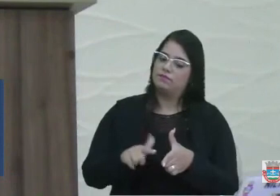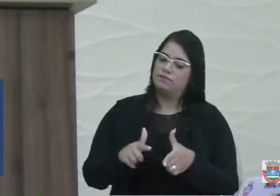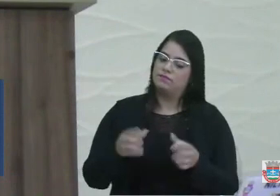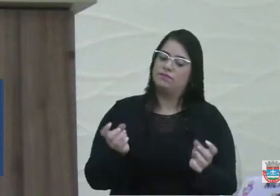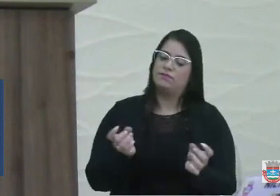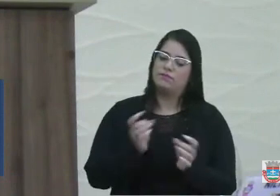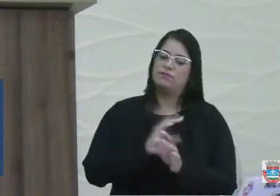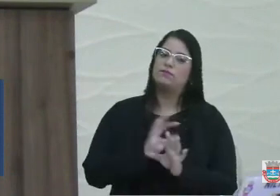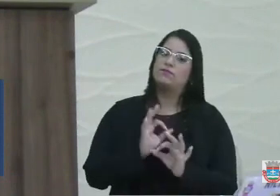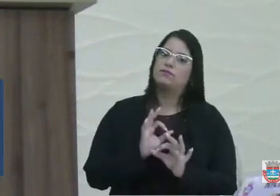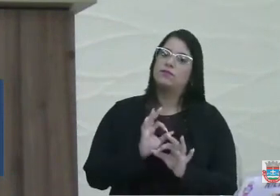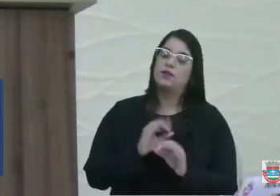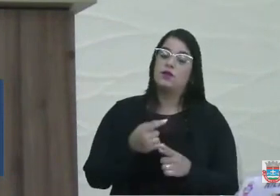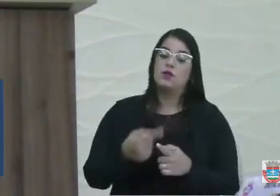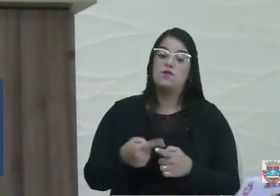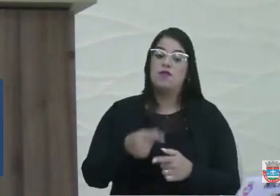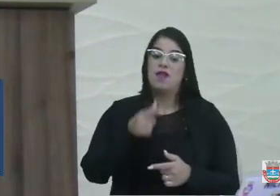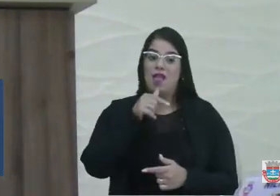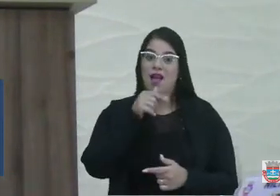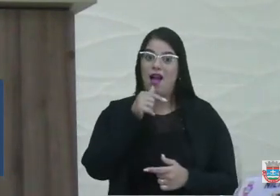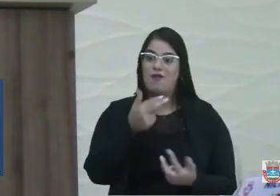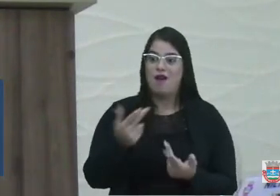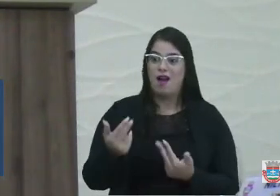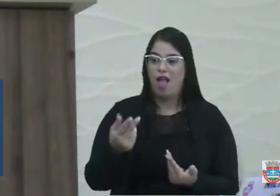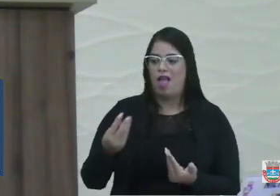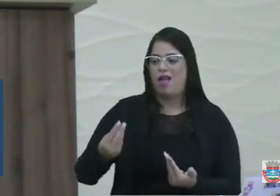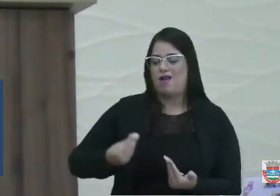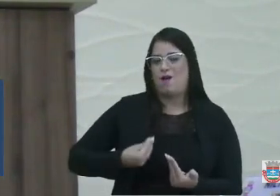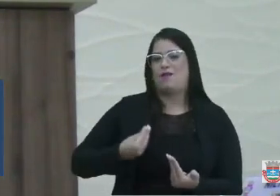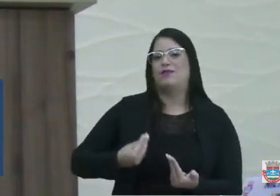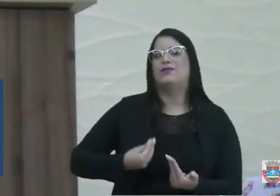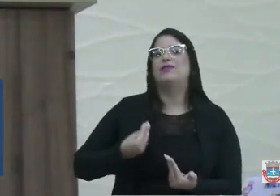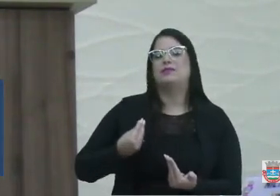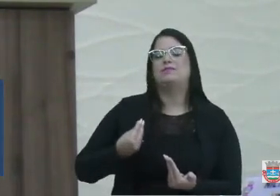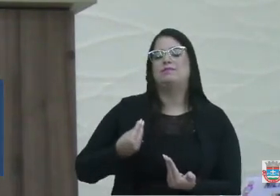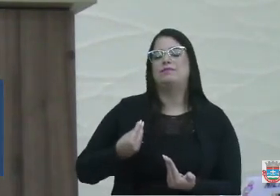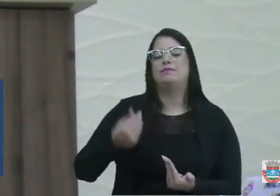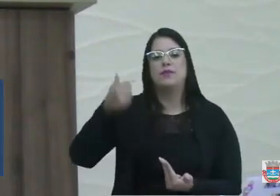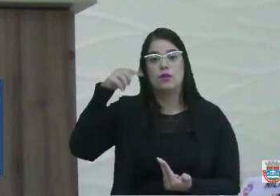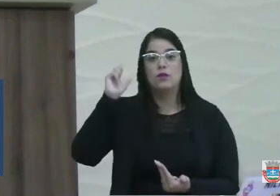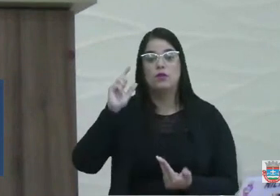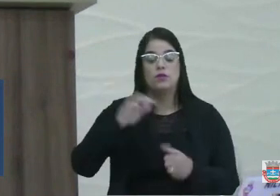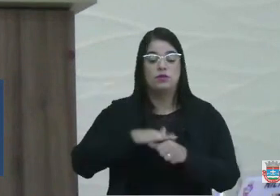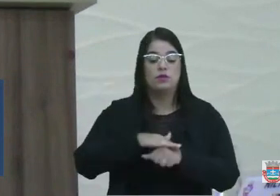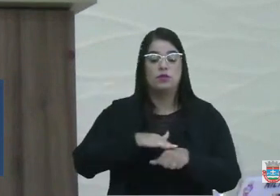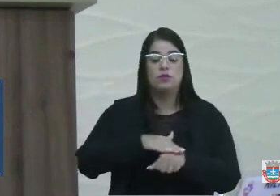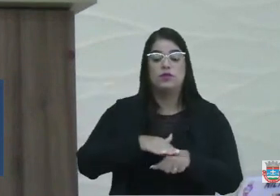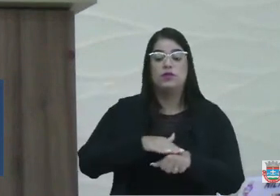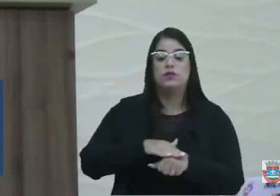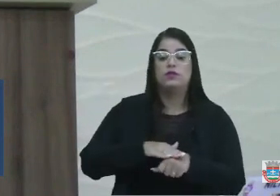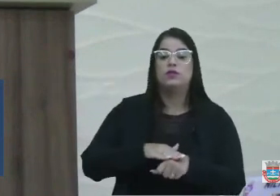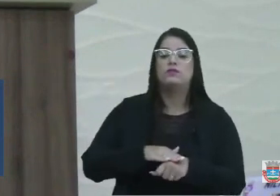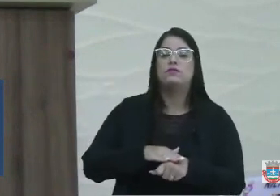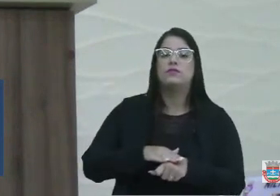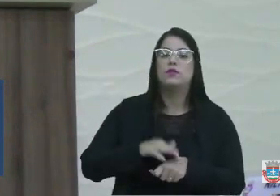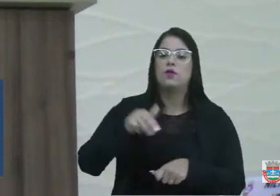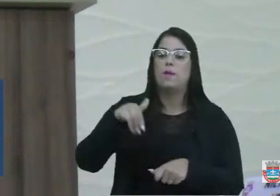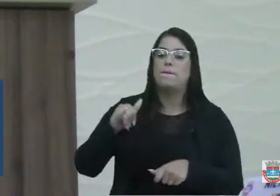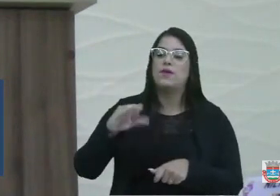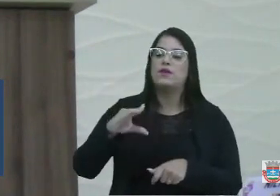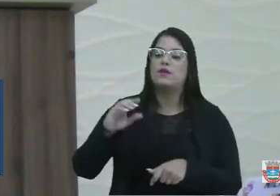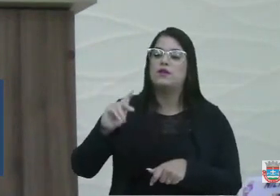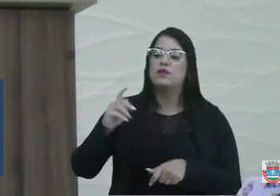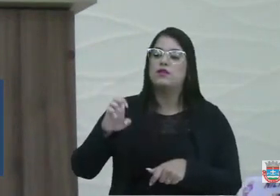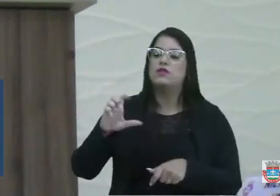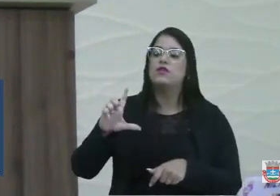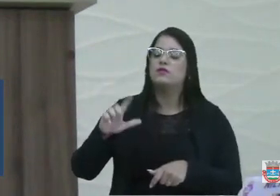a gente vê o sofrimento de cada um. Ontem, eu, inclusive, eu falei com o Michel. Digo, Michel, veja a situação do bairro da Balança.